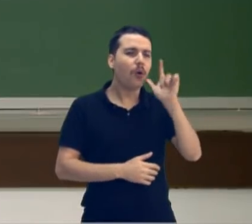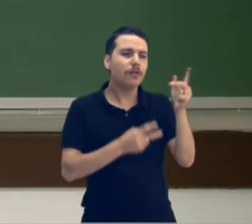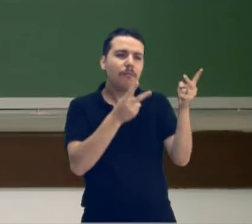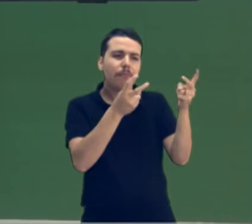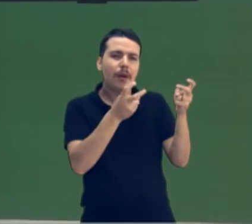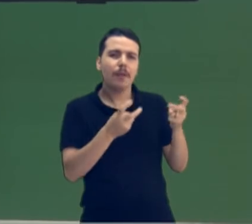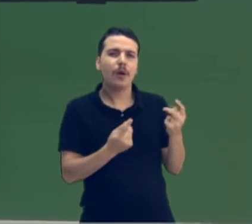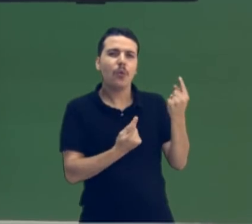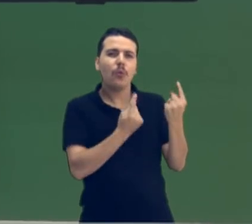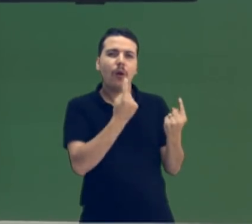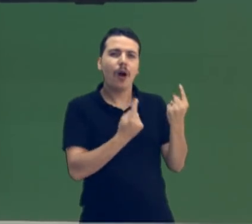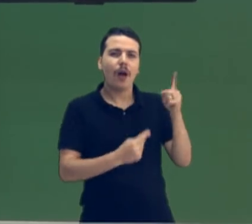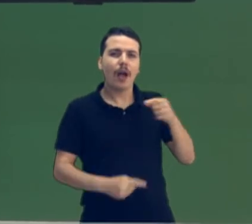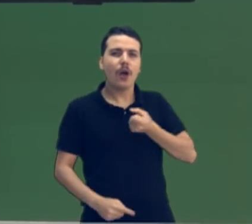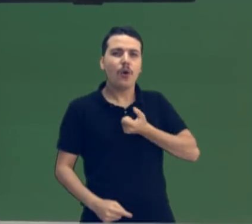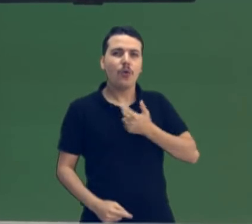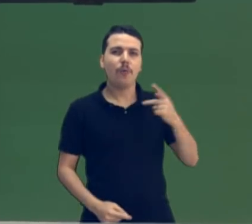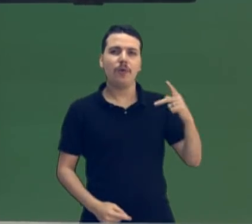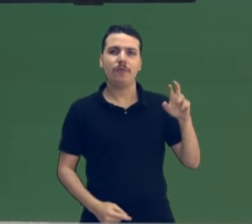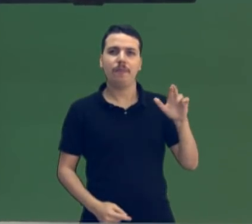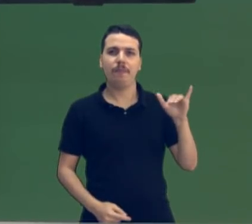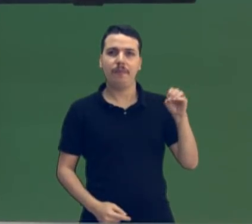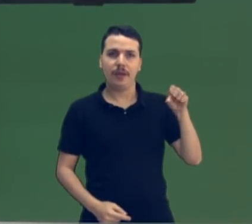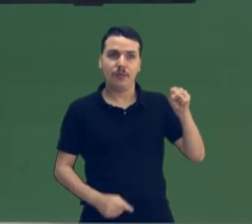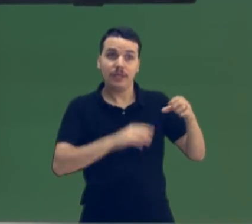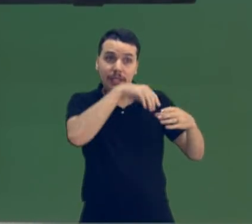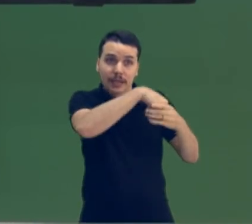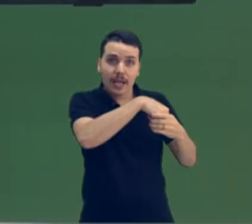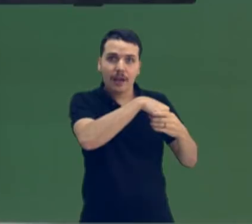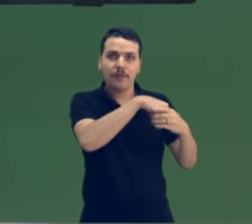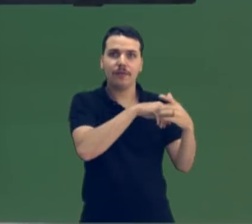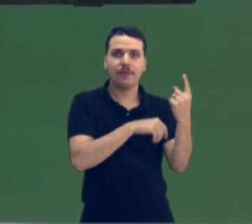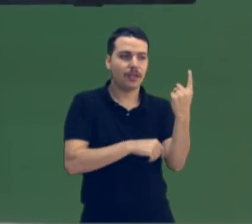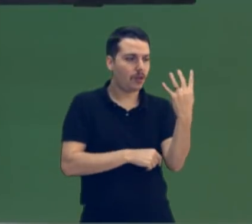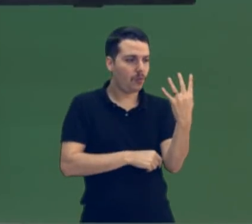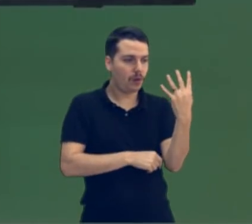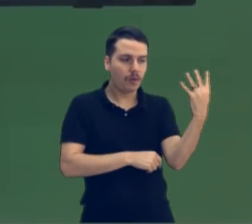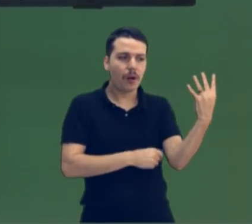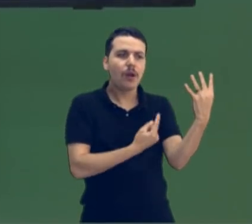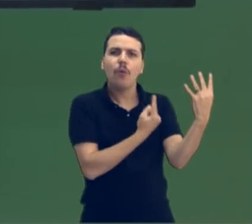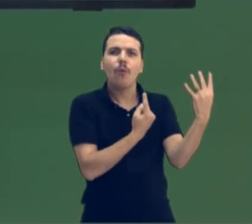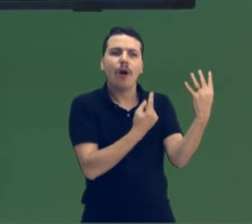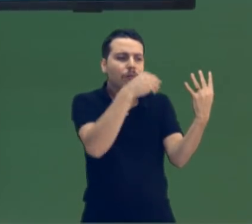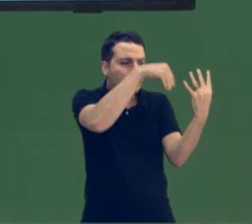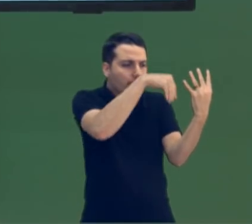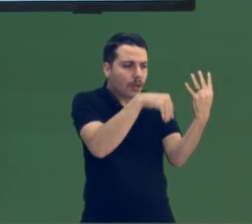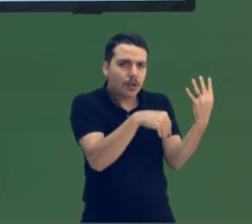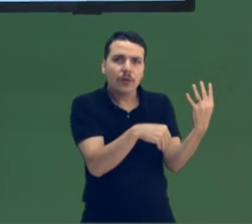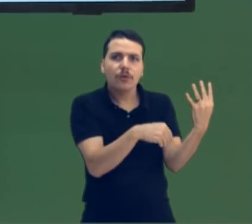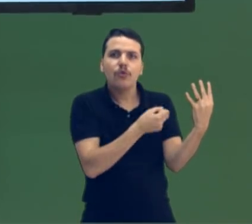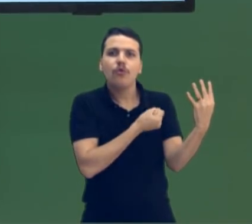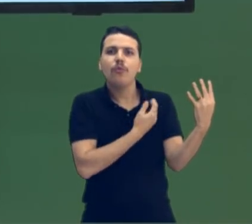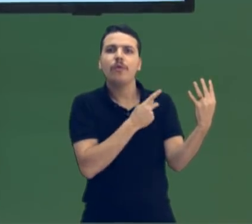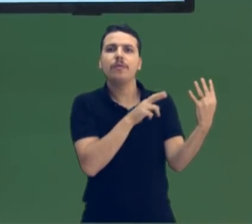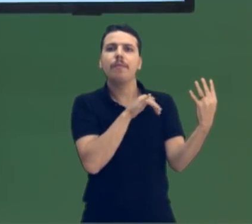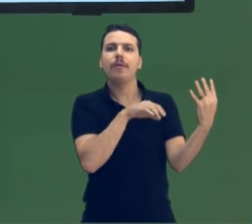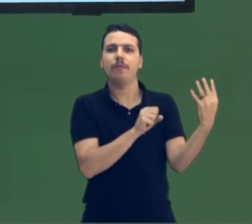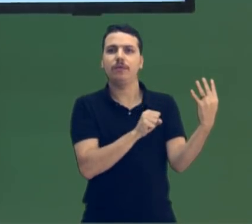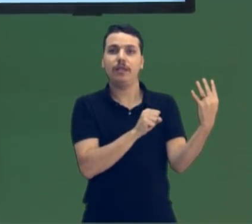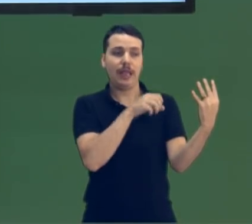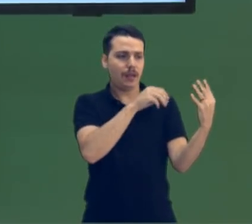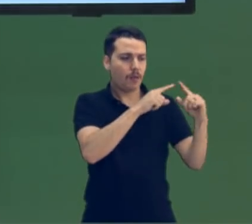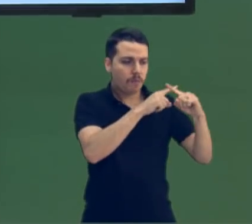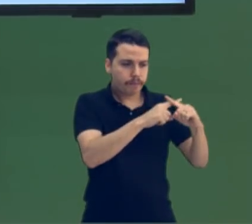são os números primos que a gente tem aqui dentro desse 144? Quais são os números primos que multiplicados entre